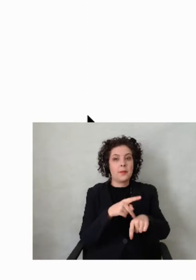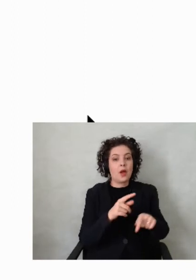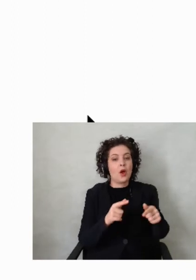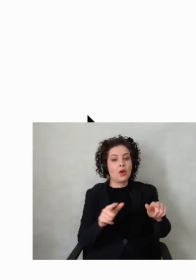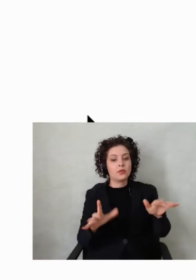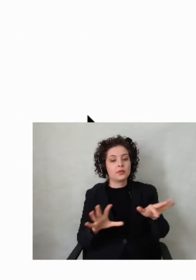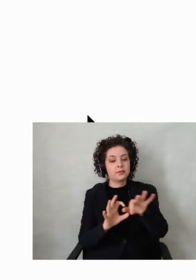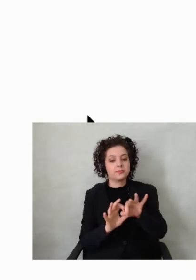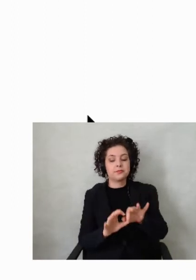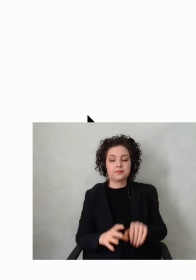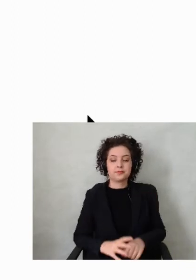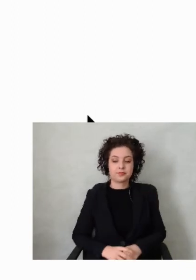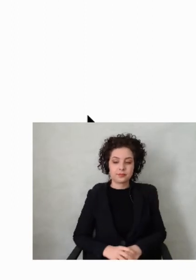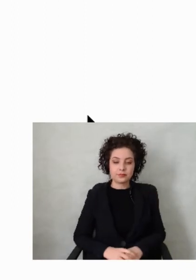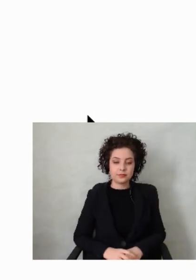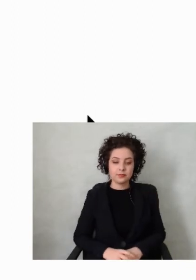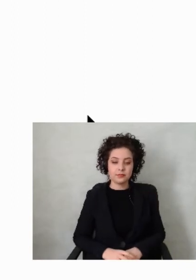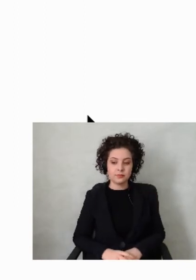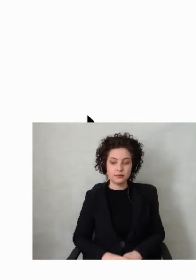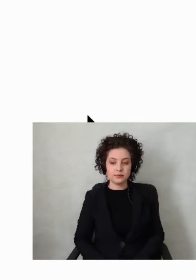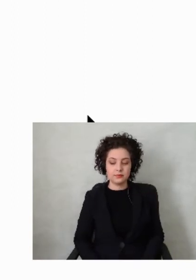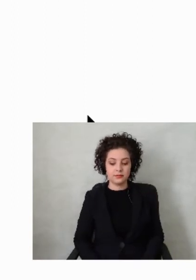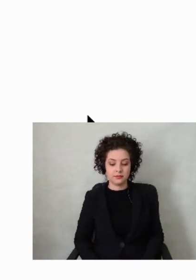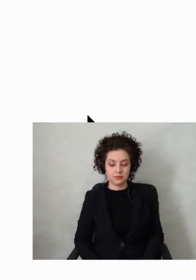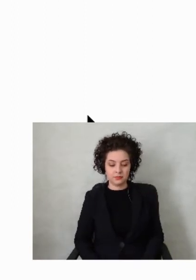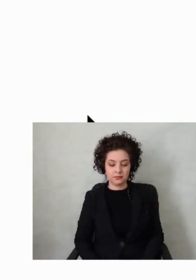mostrando sua